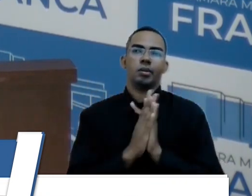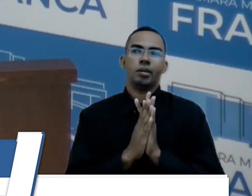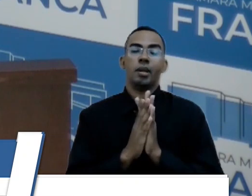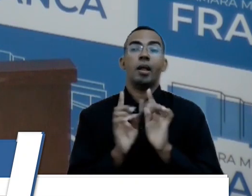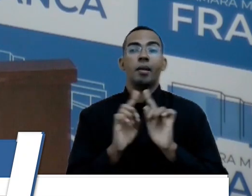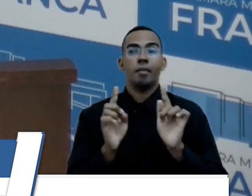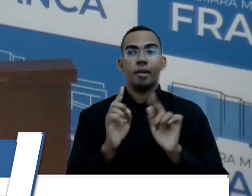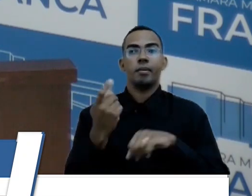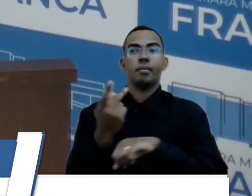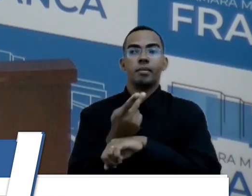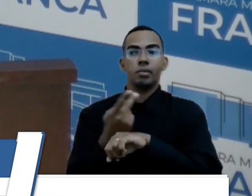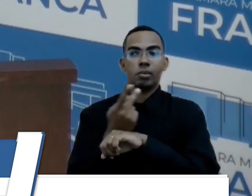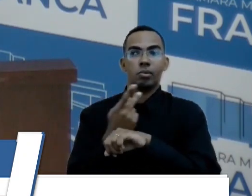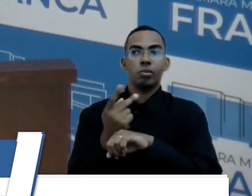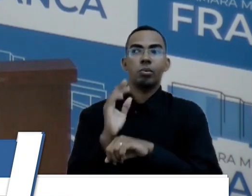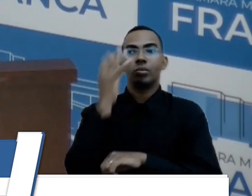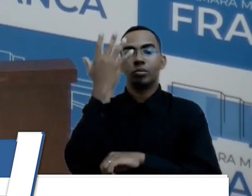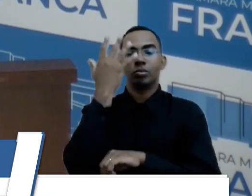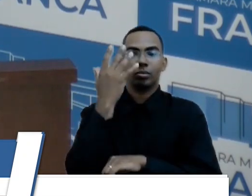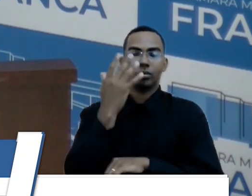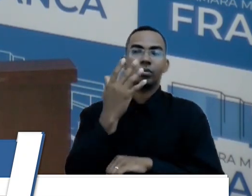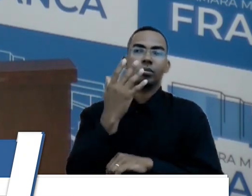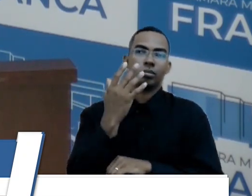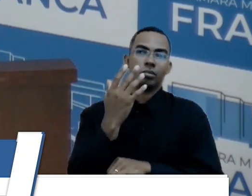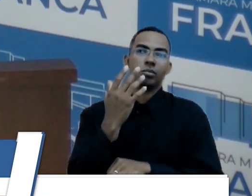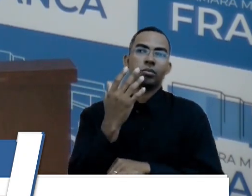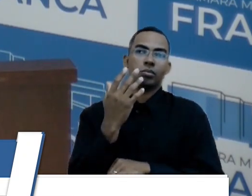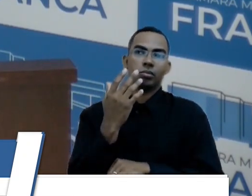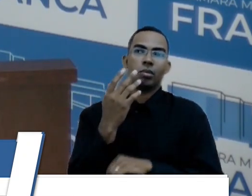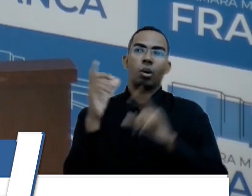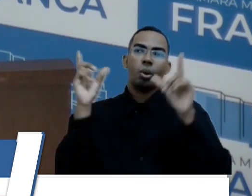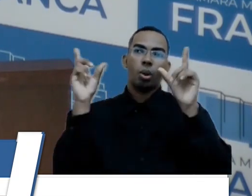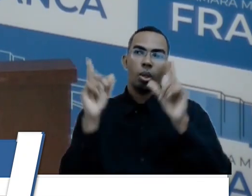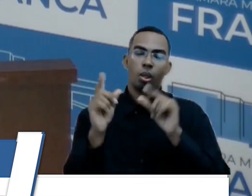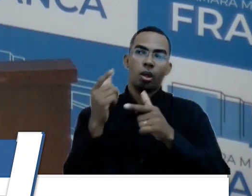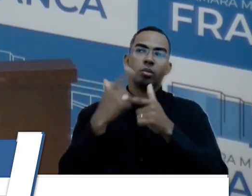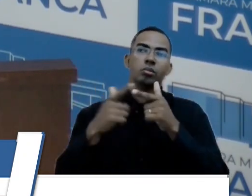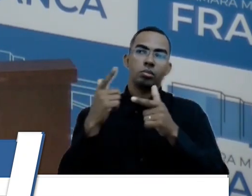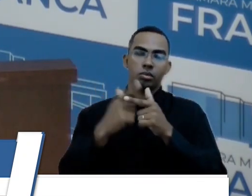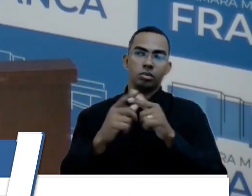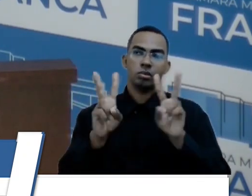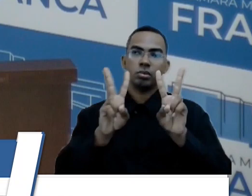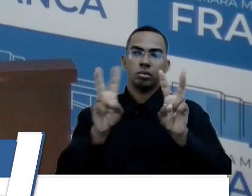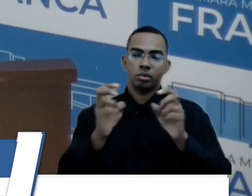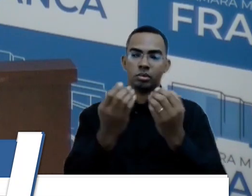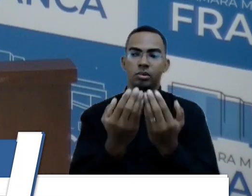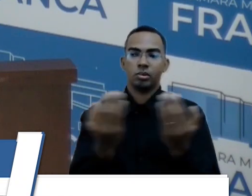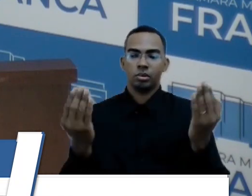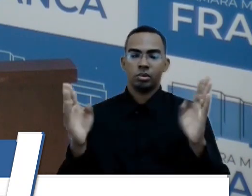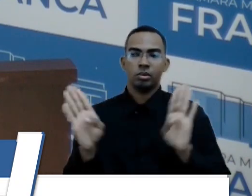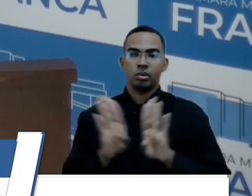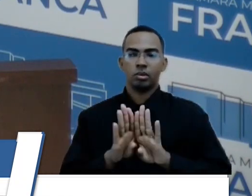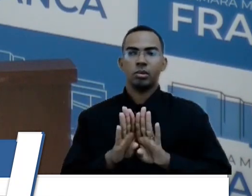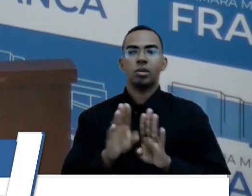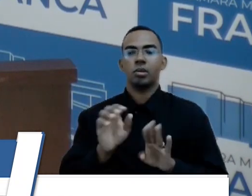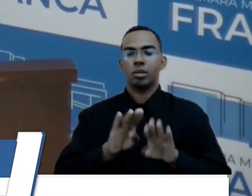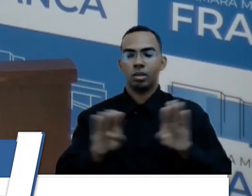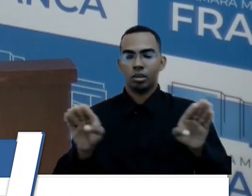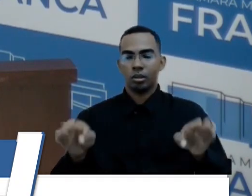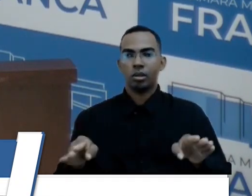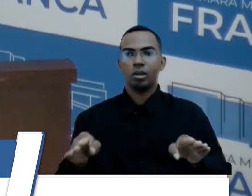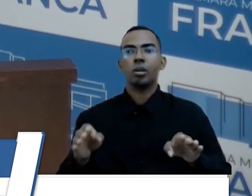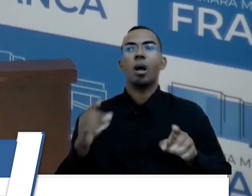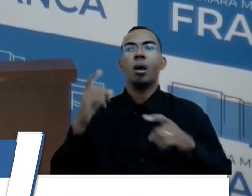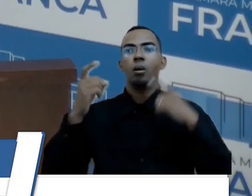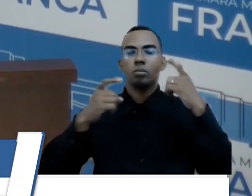aí soluções, tentando amenizar o problema. E a cerca e a calçada dessas APPs é uma